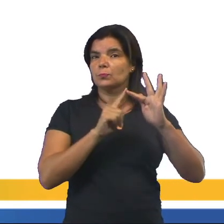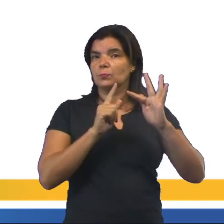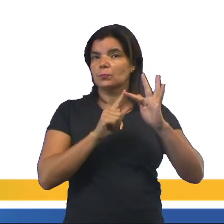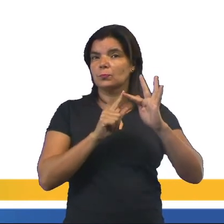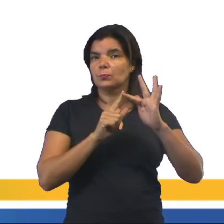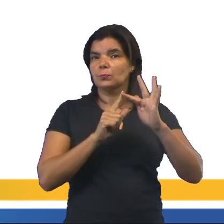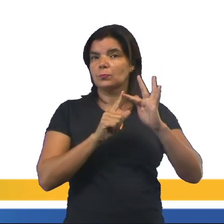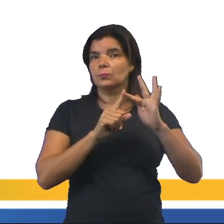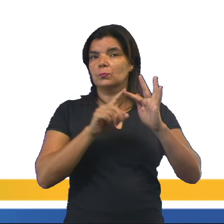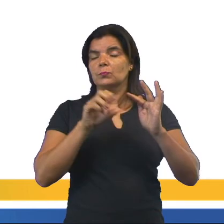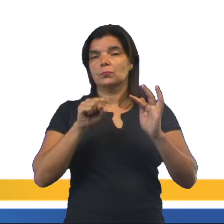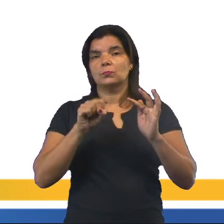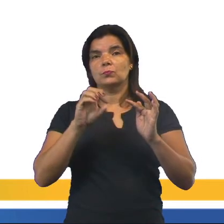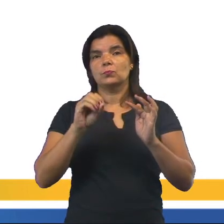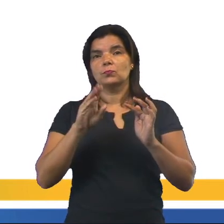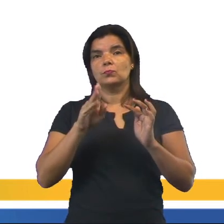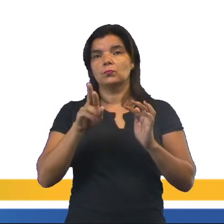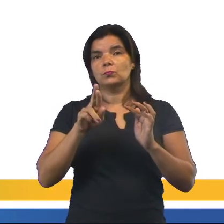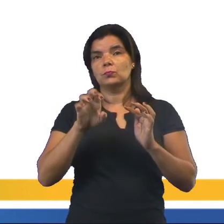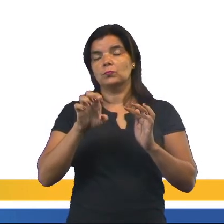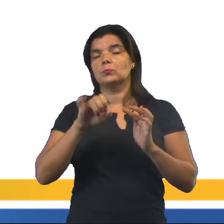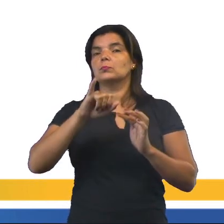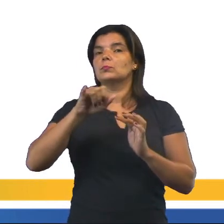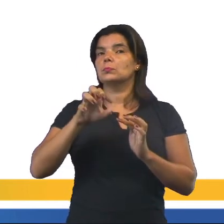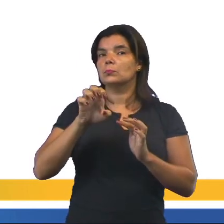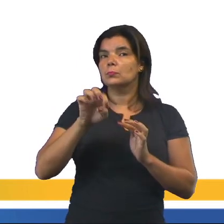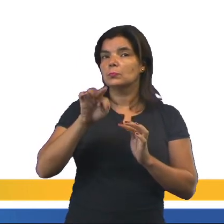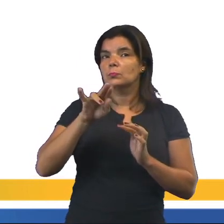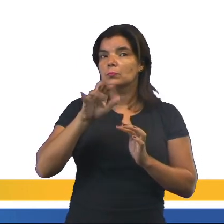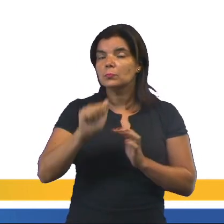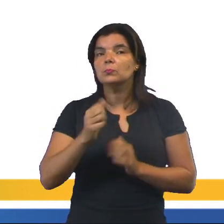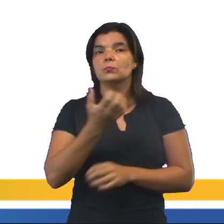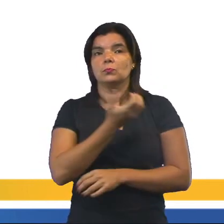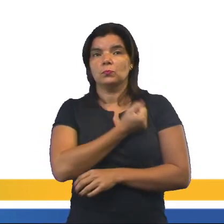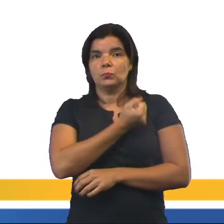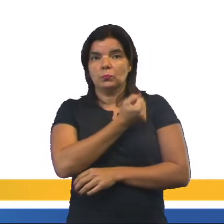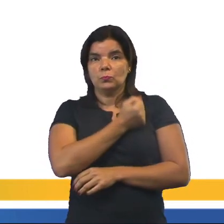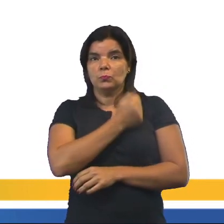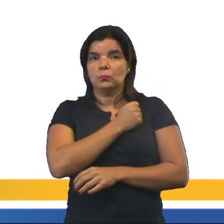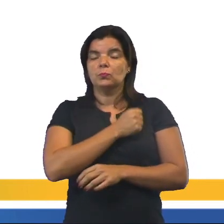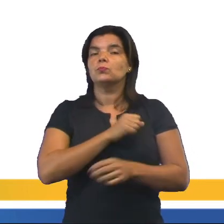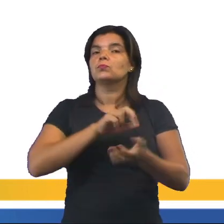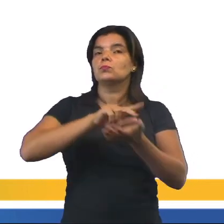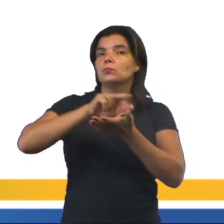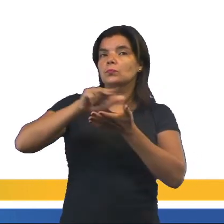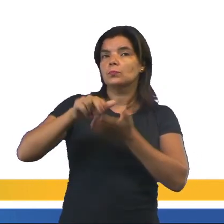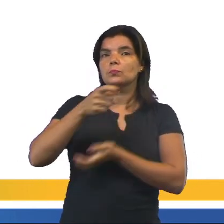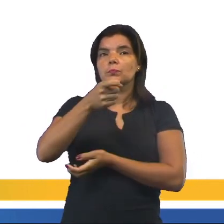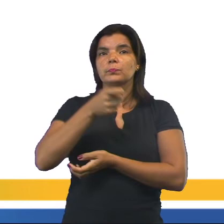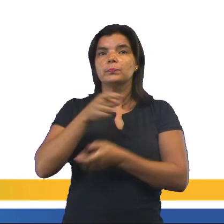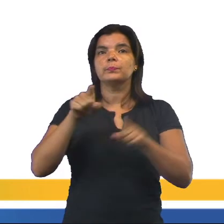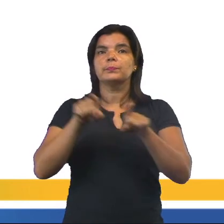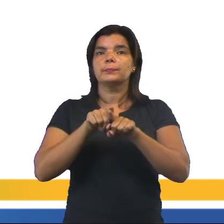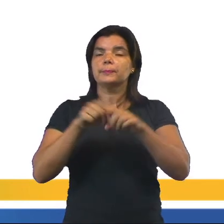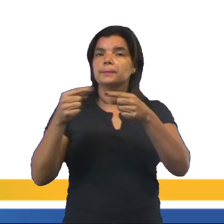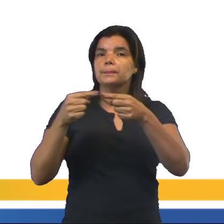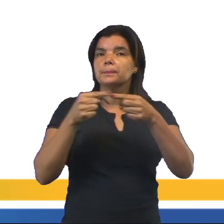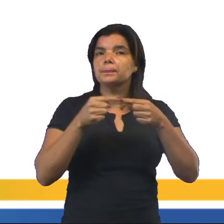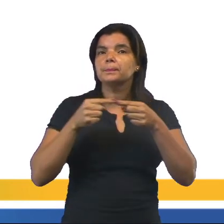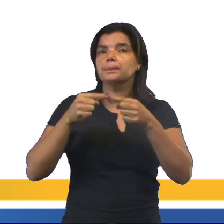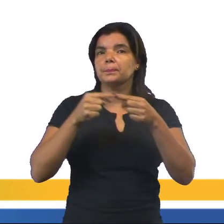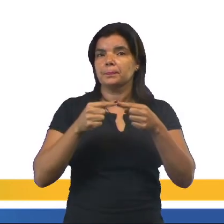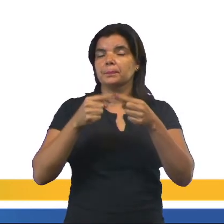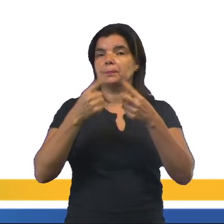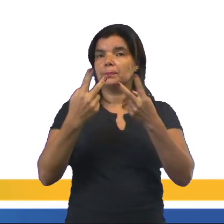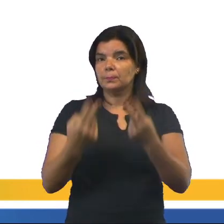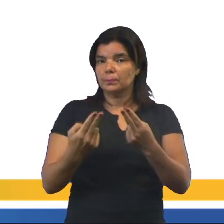função não é sobrejetiva. Os valores distintos de x estão associados